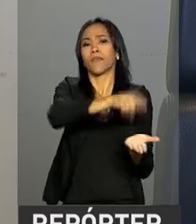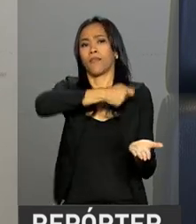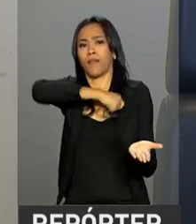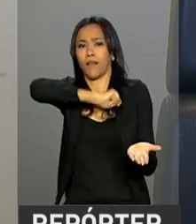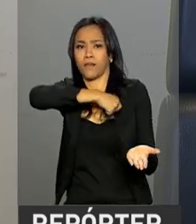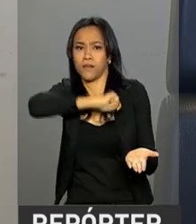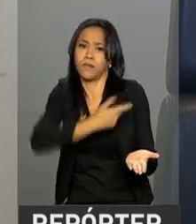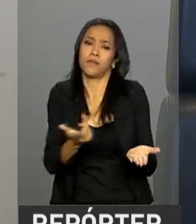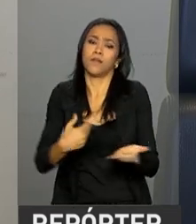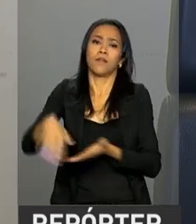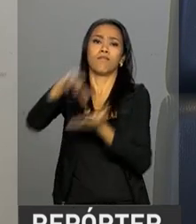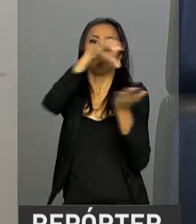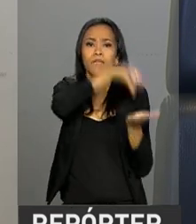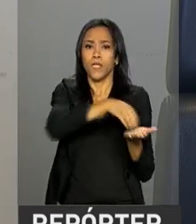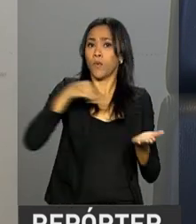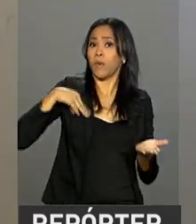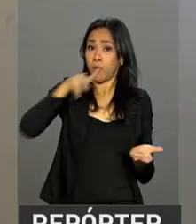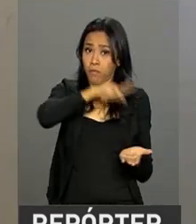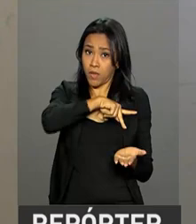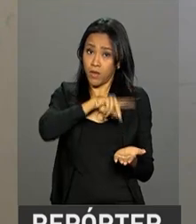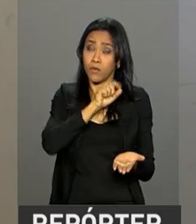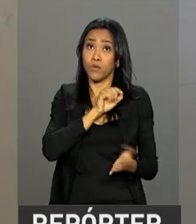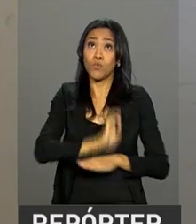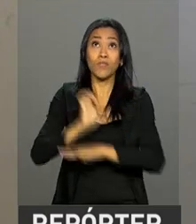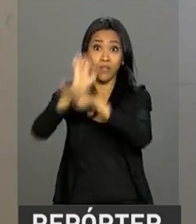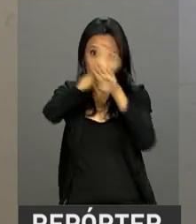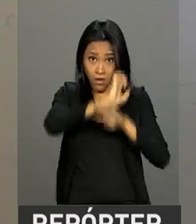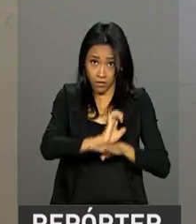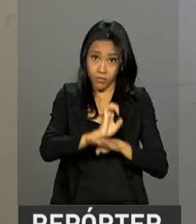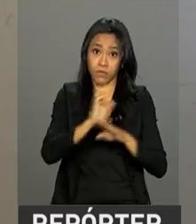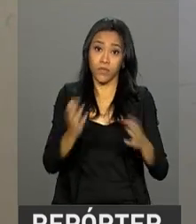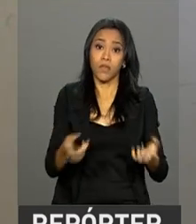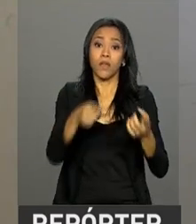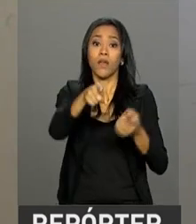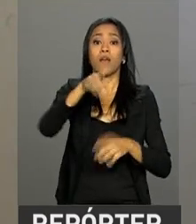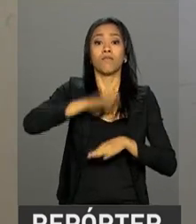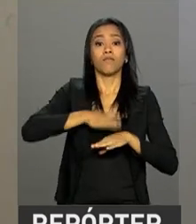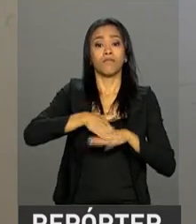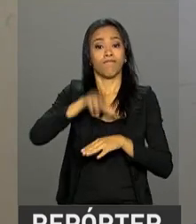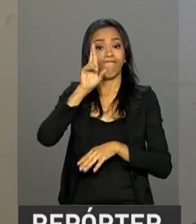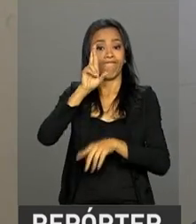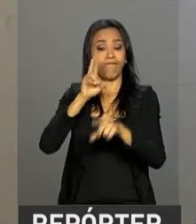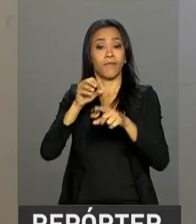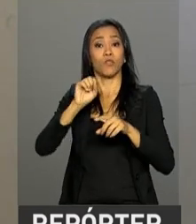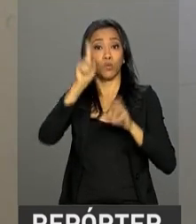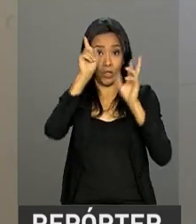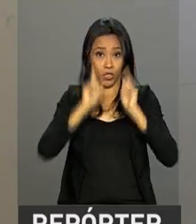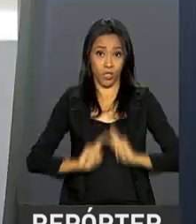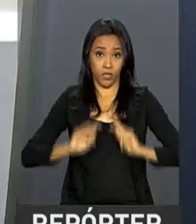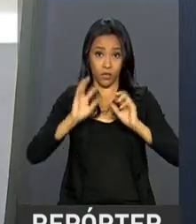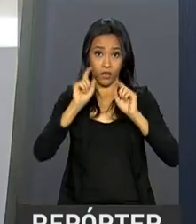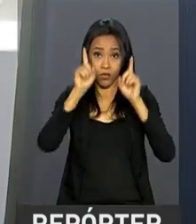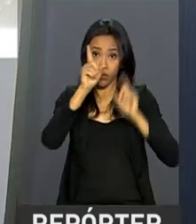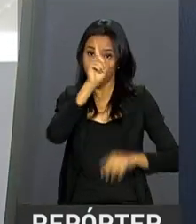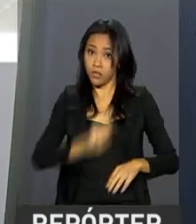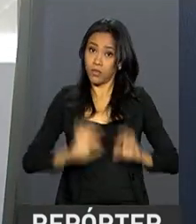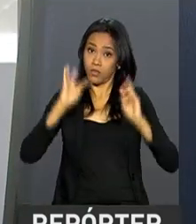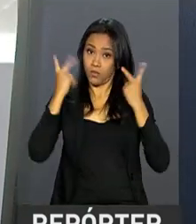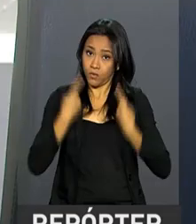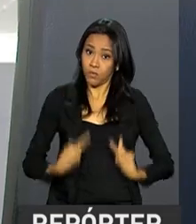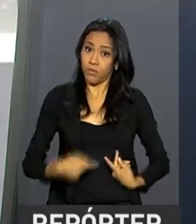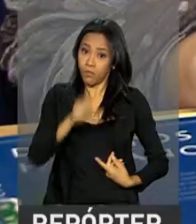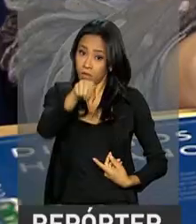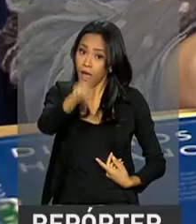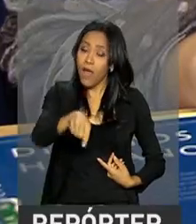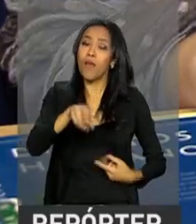mil e no ministério público nos estados de acordo com a ouvidoria nacional de direitos humanos o aumento das denúncias também é reflexo